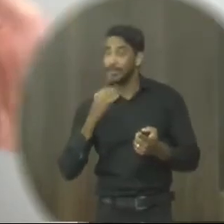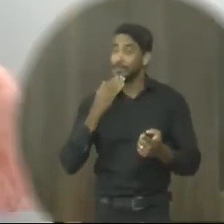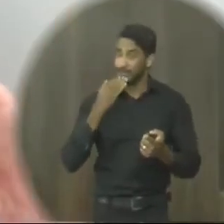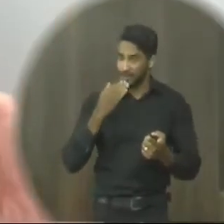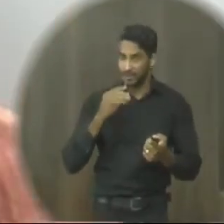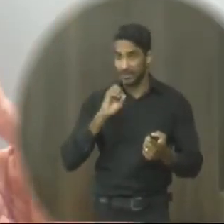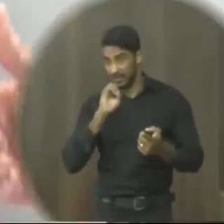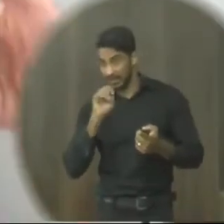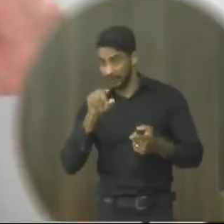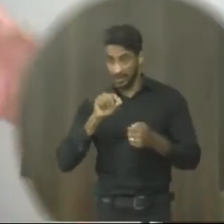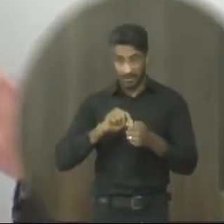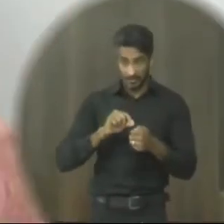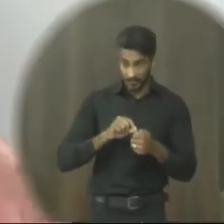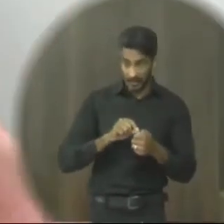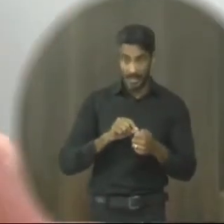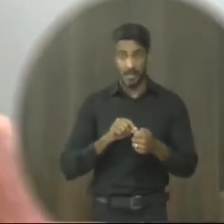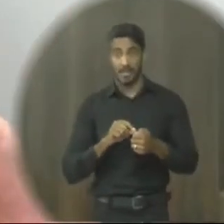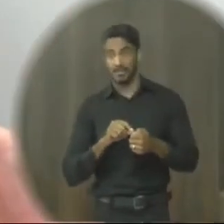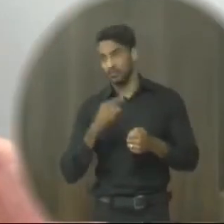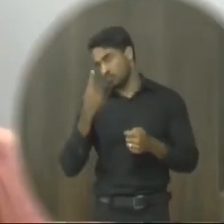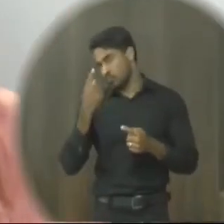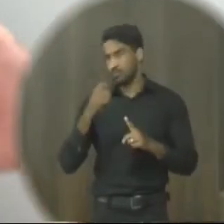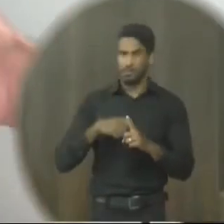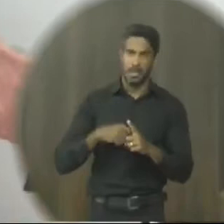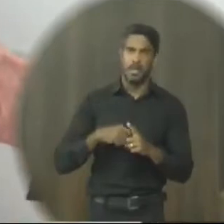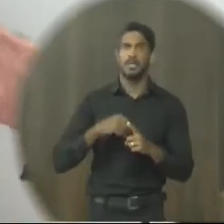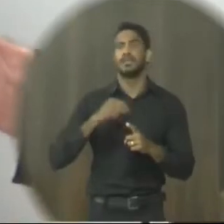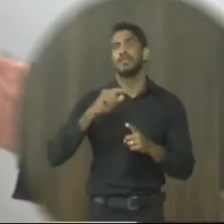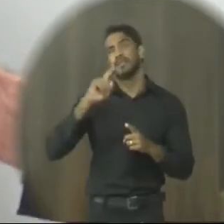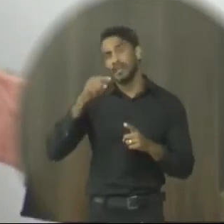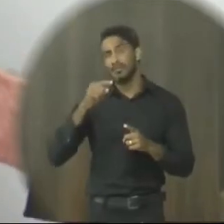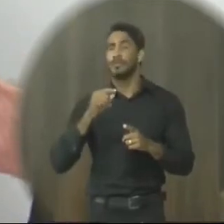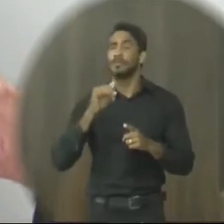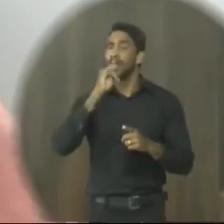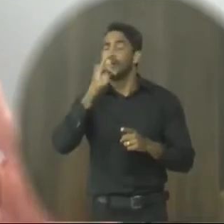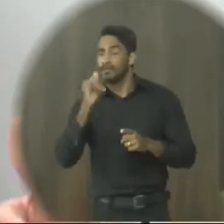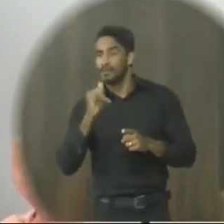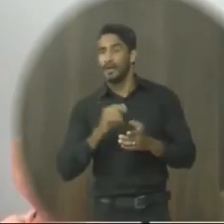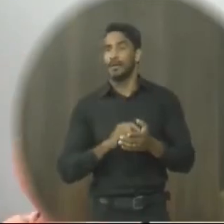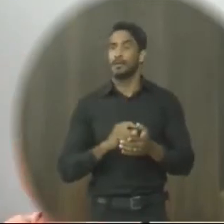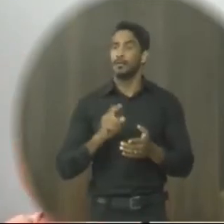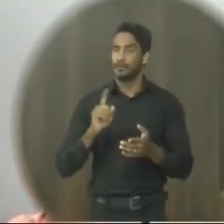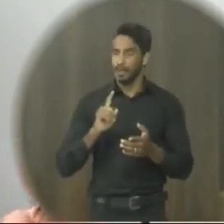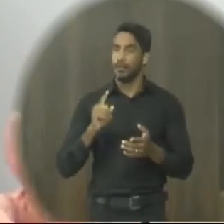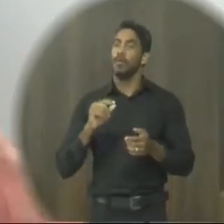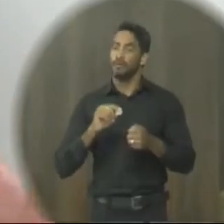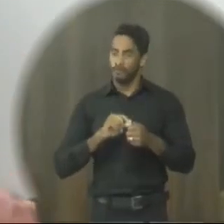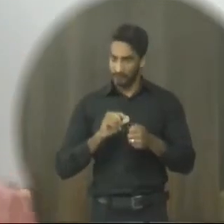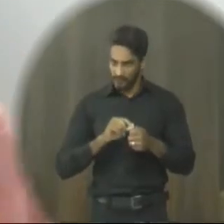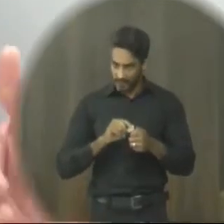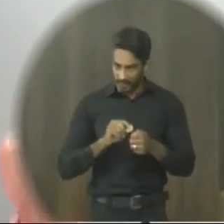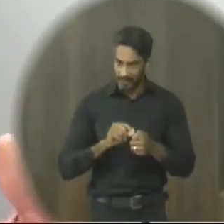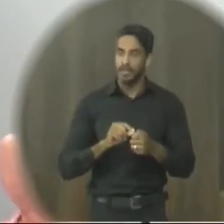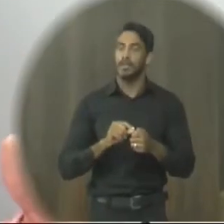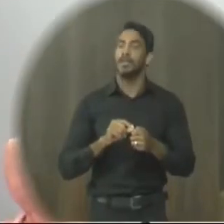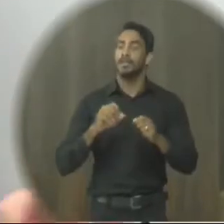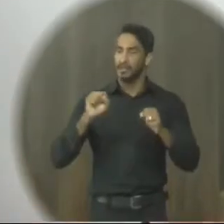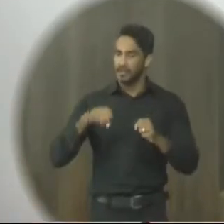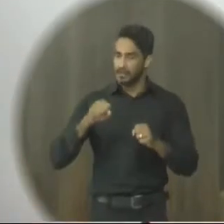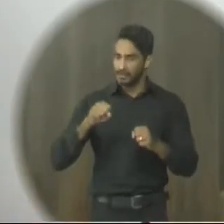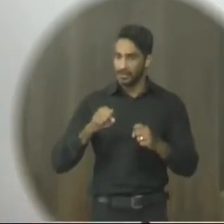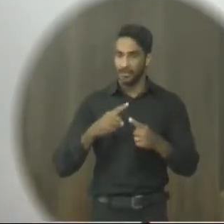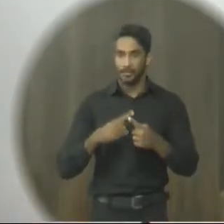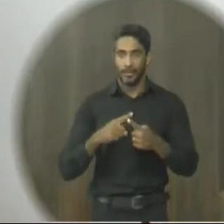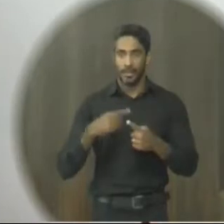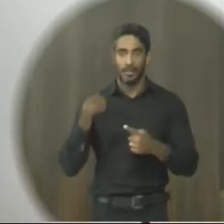não façam de imediato, ou um mês, vai lá, manda alguém. Não, nós vamos tomar a seguinte providência. Porque